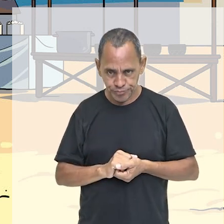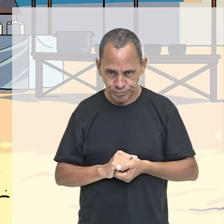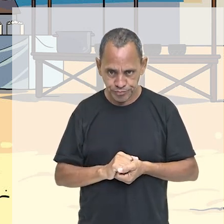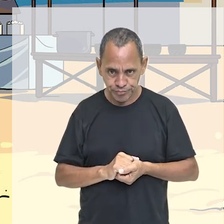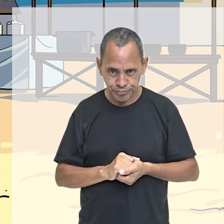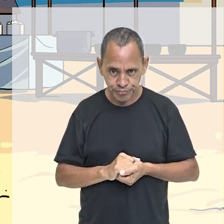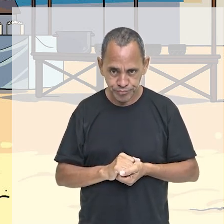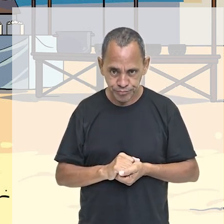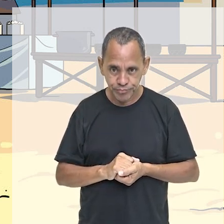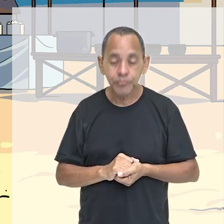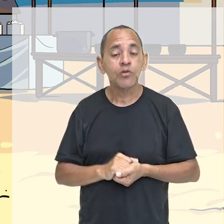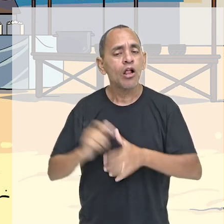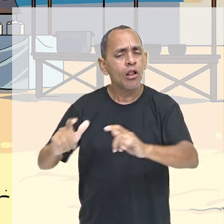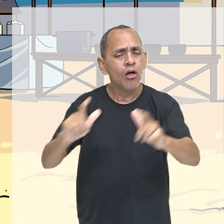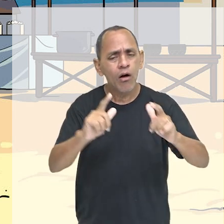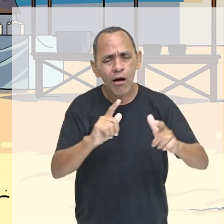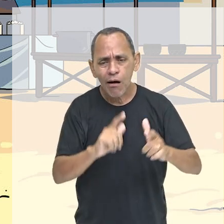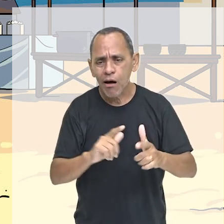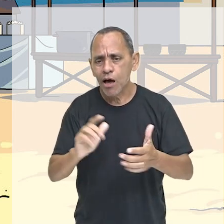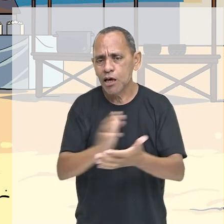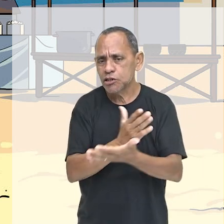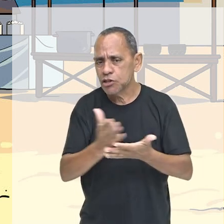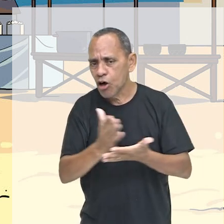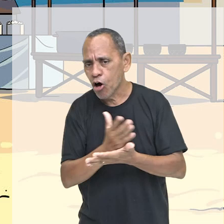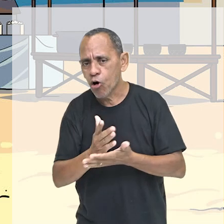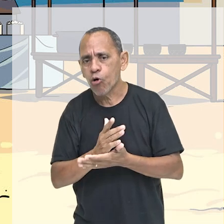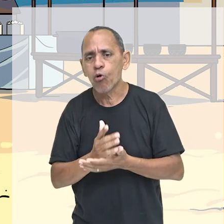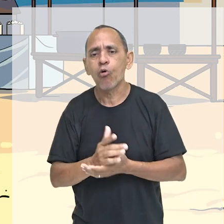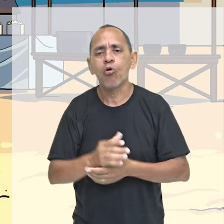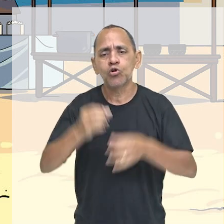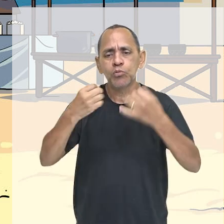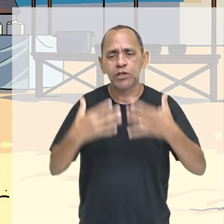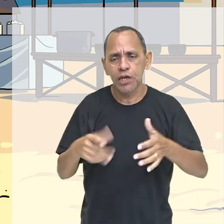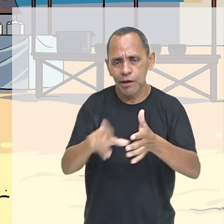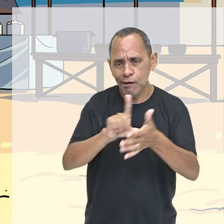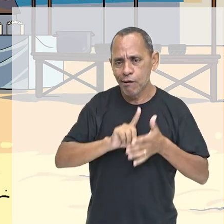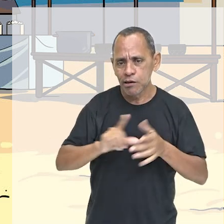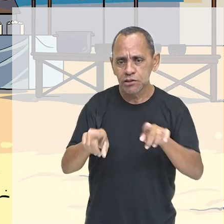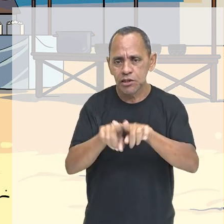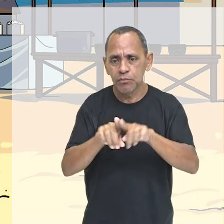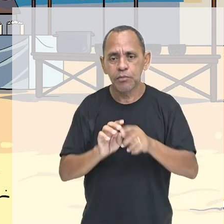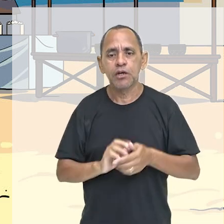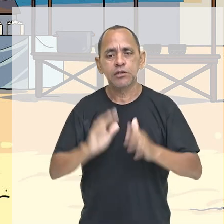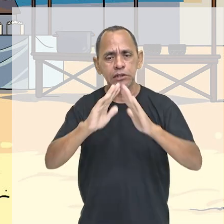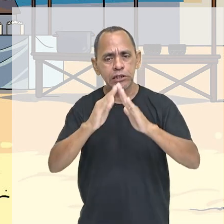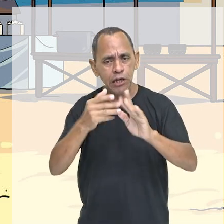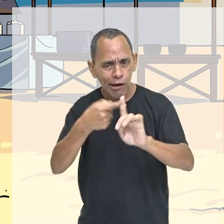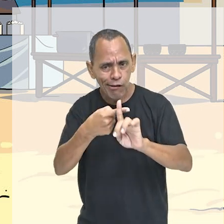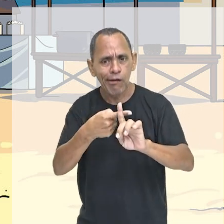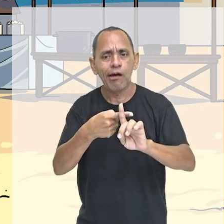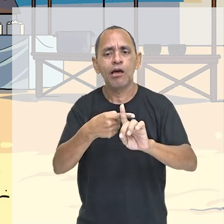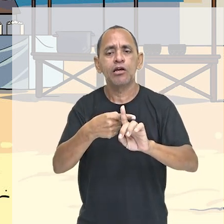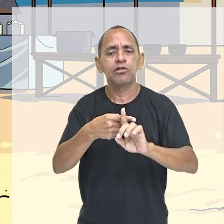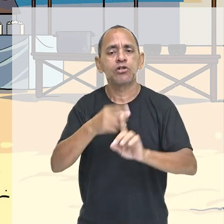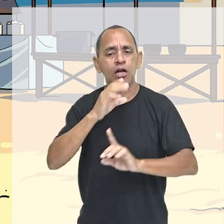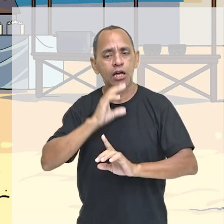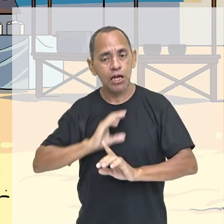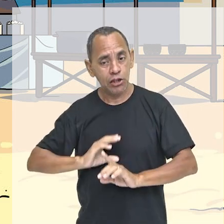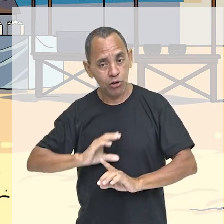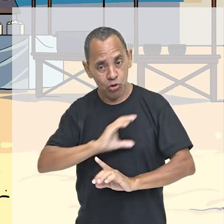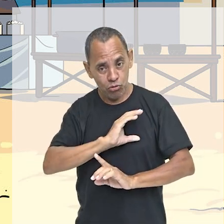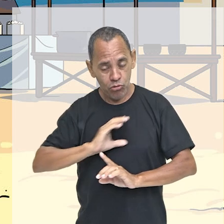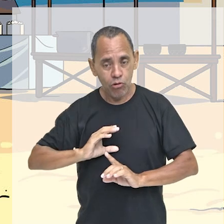esses locais que acabei de citar. Aqui, uma igreja, no caso católica, que está aí reverenciando um